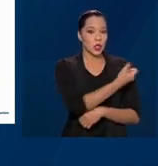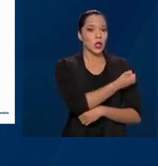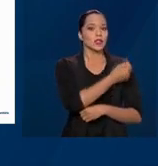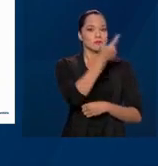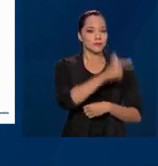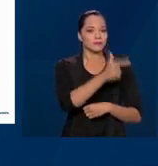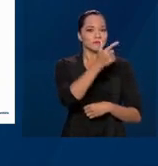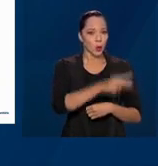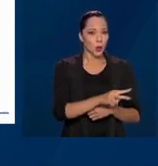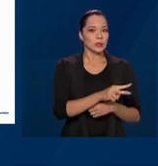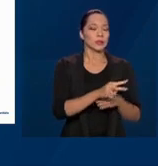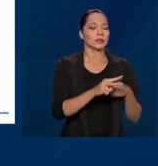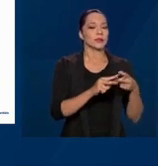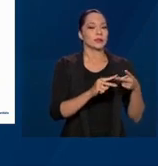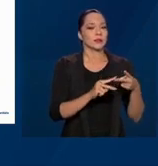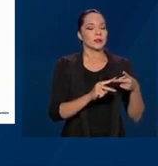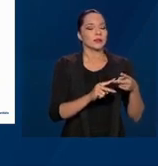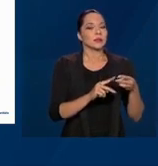repetida,